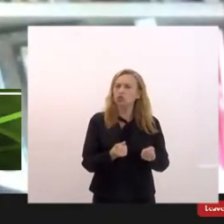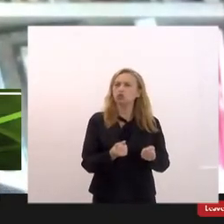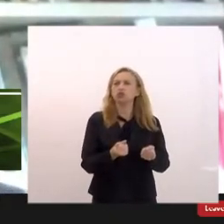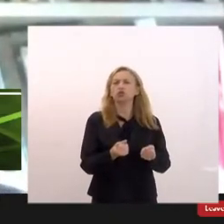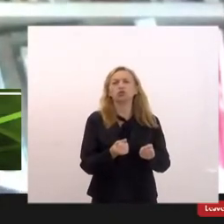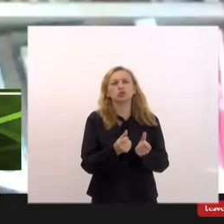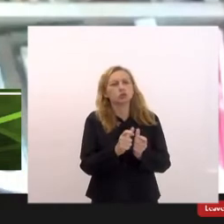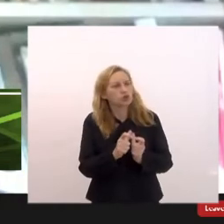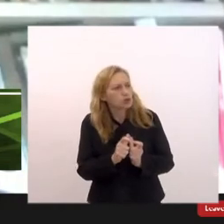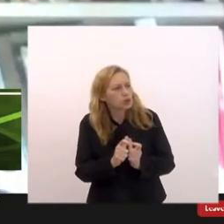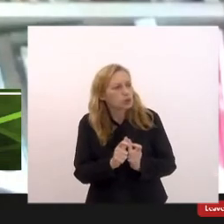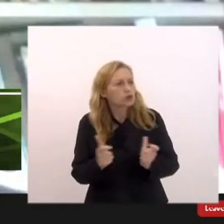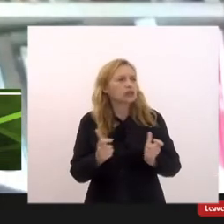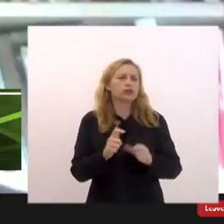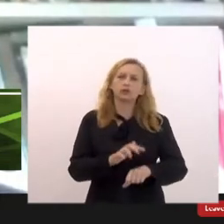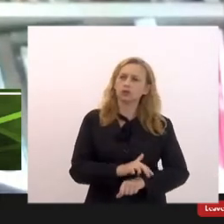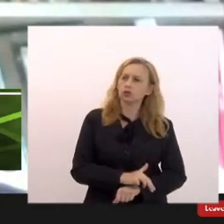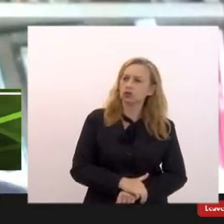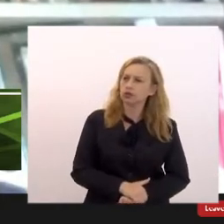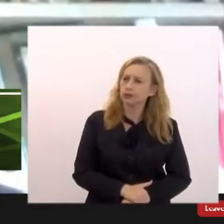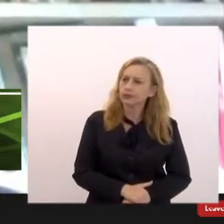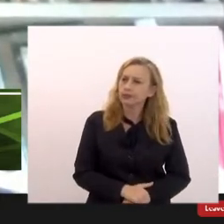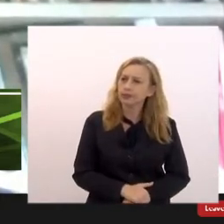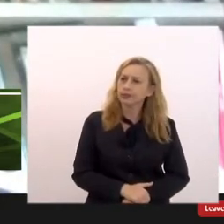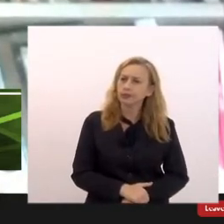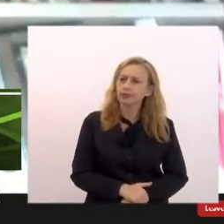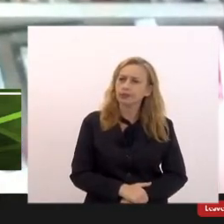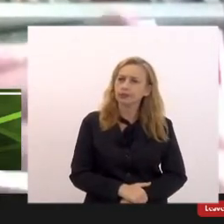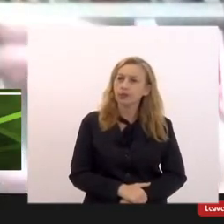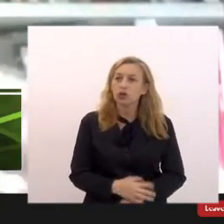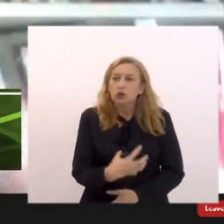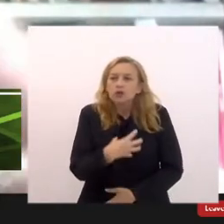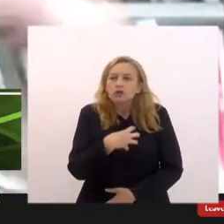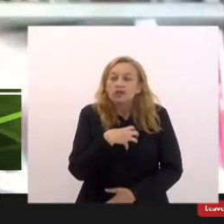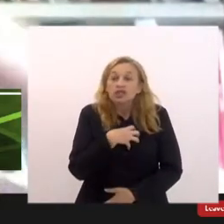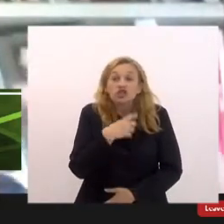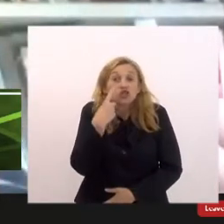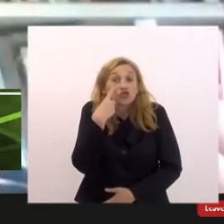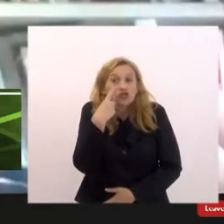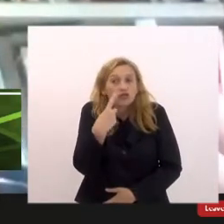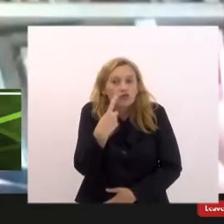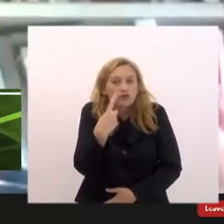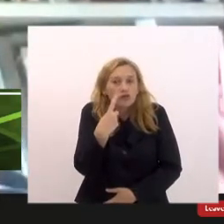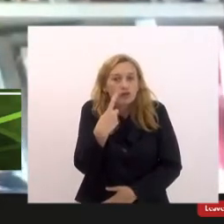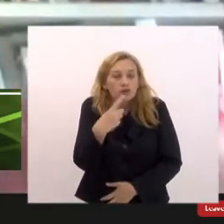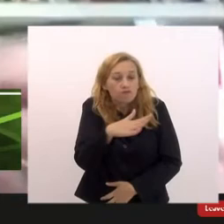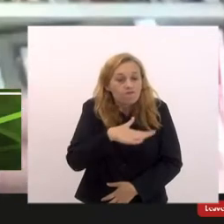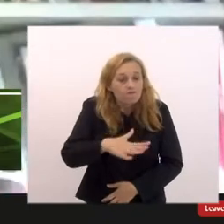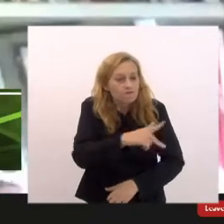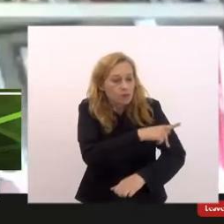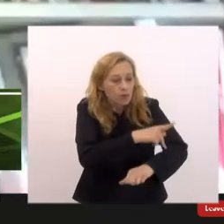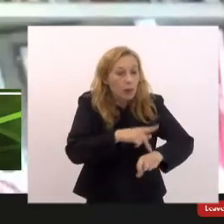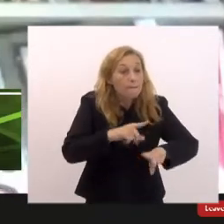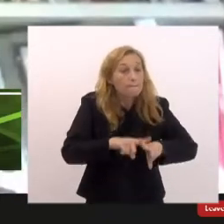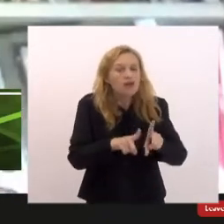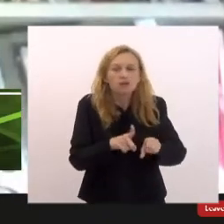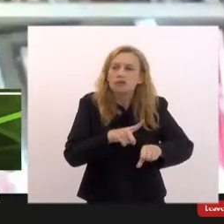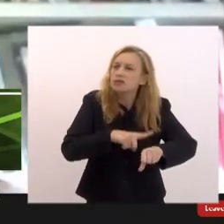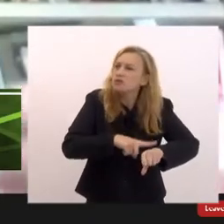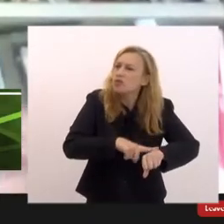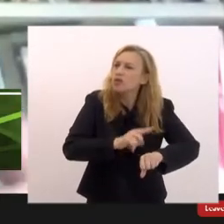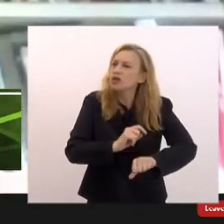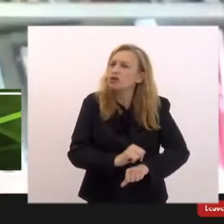bastante grande, né? No sentido de ver a parte pedagógica, mas nesse